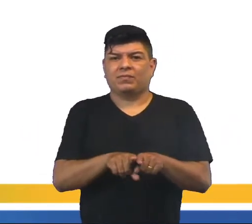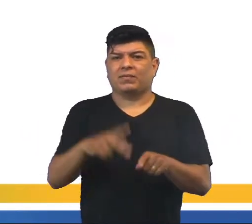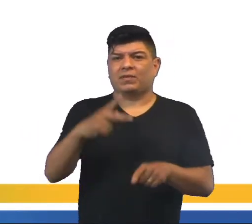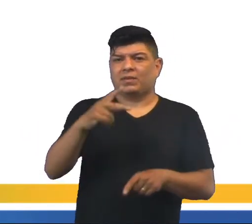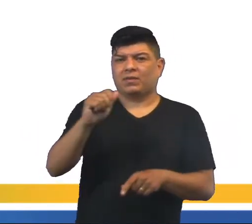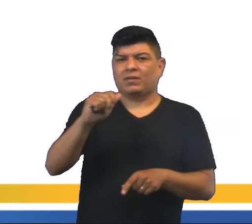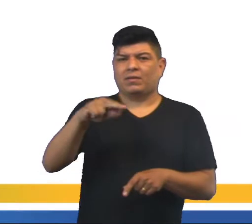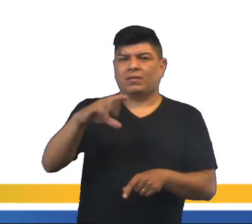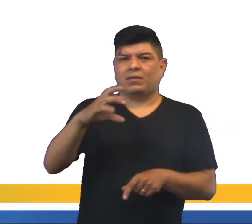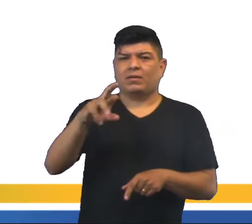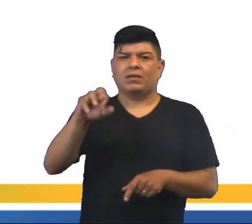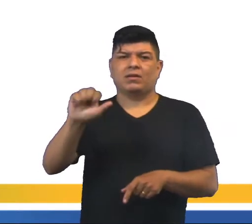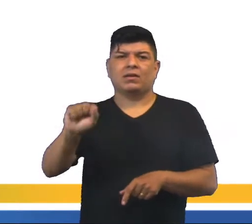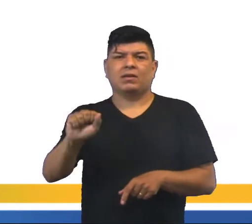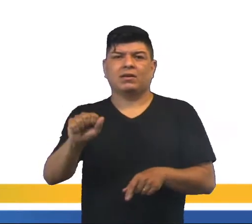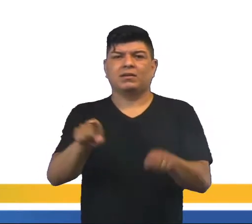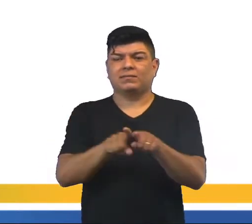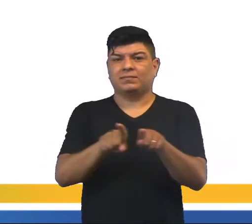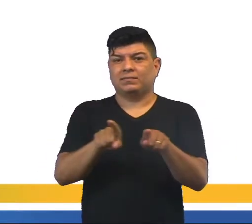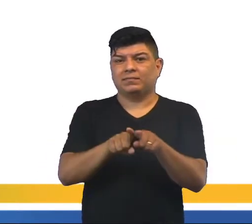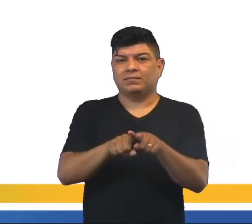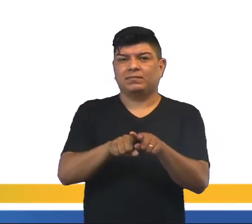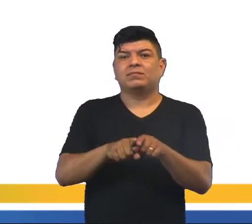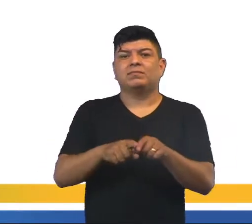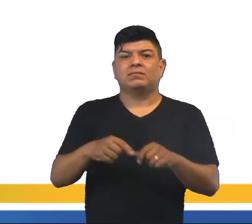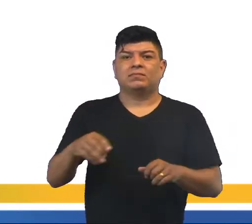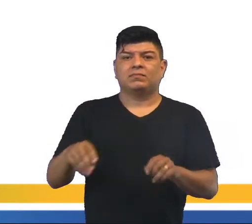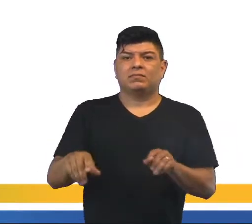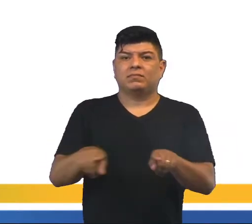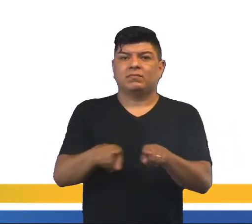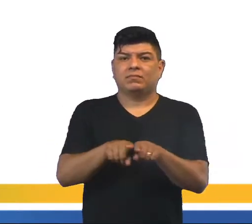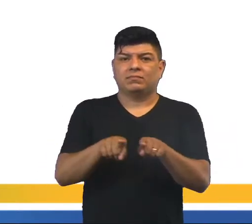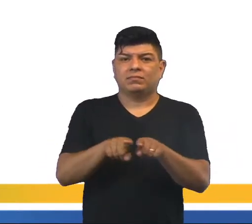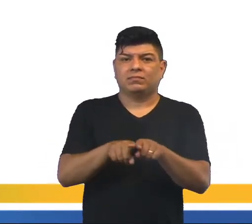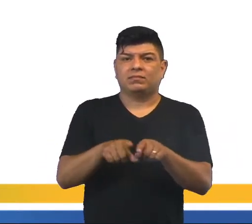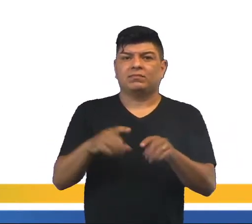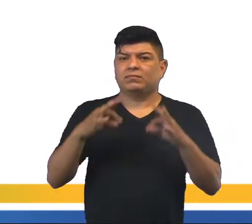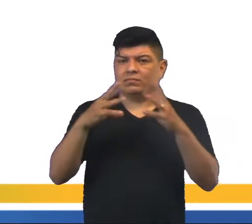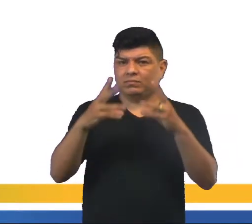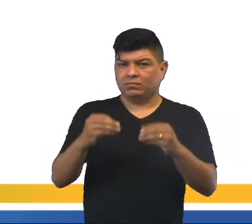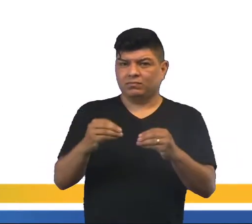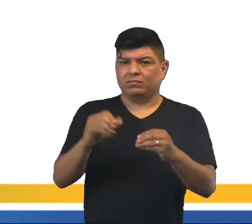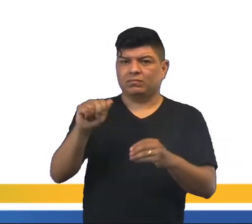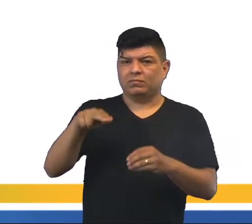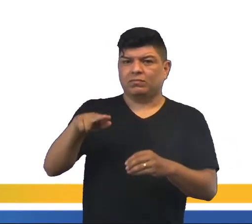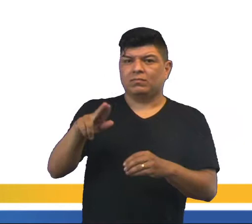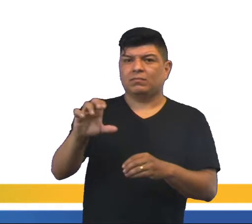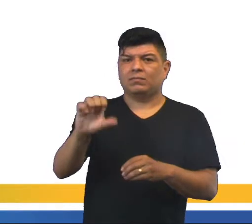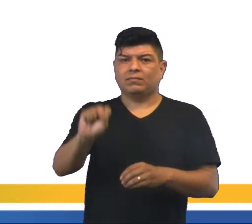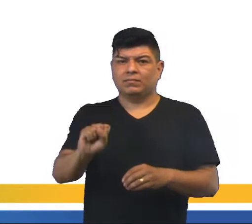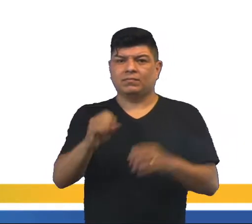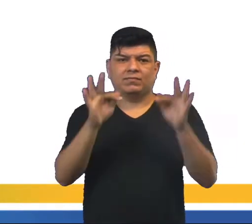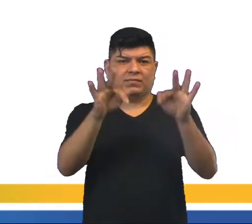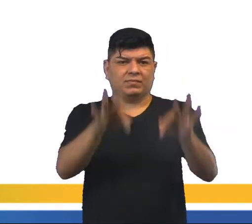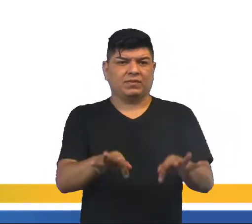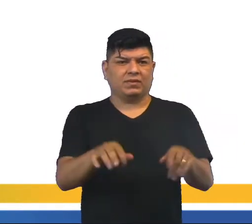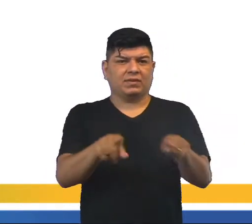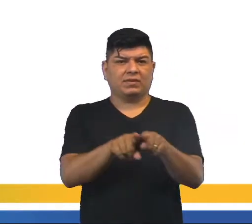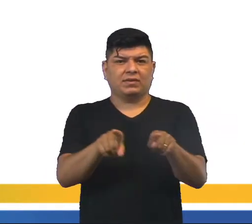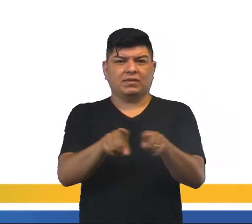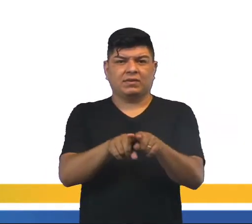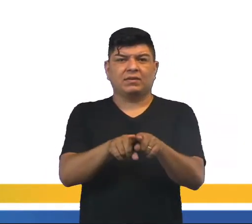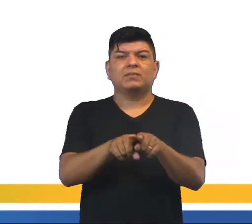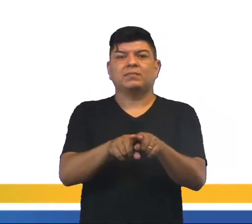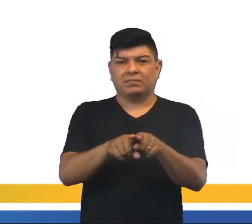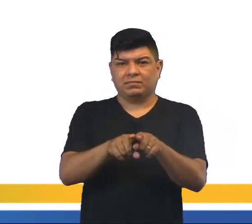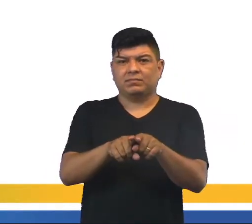pâncreas, apêndice e o ânus, né? Então, tudo inicia-se pela boca e tudo se finaliza aí pelo